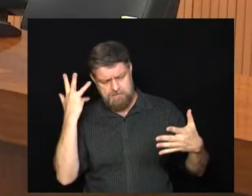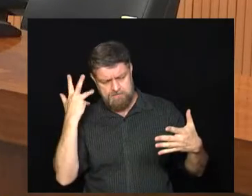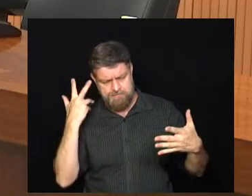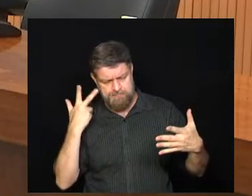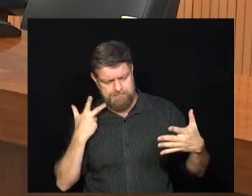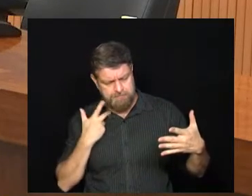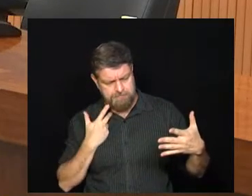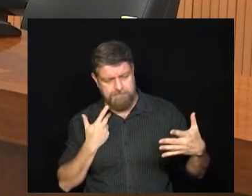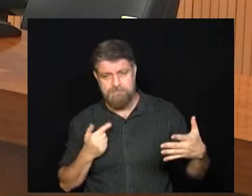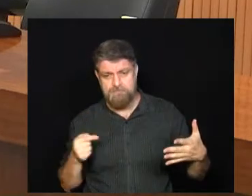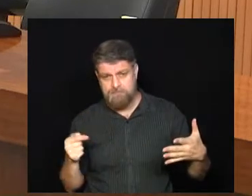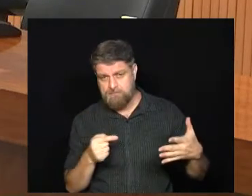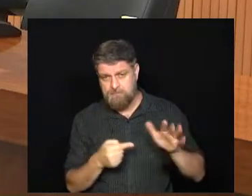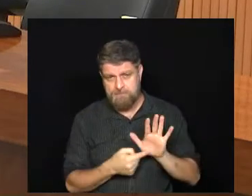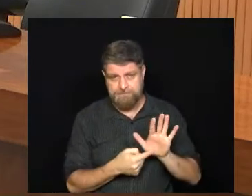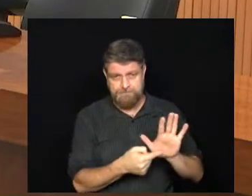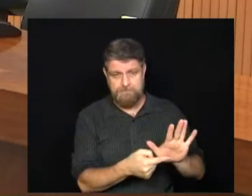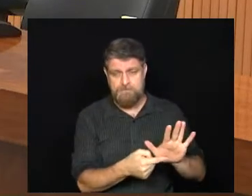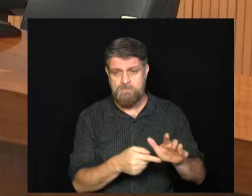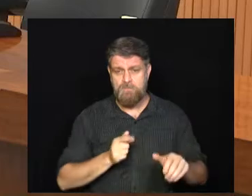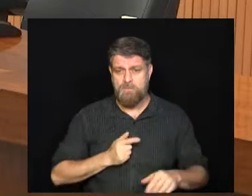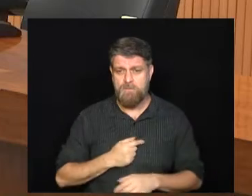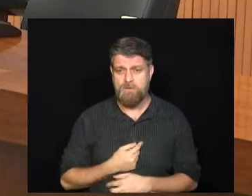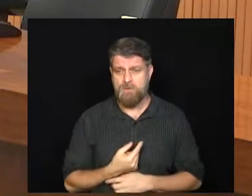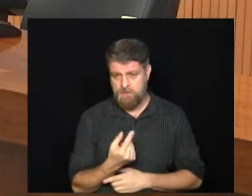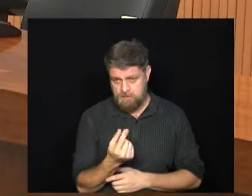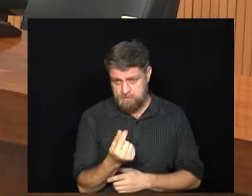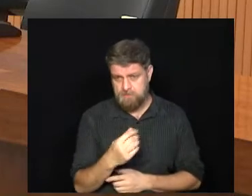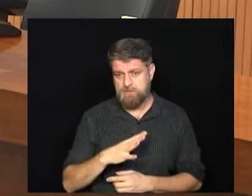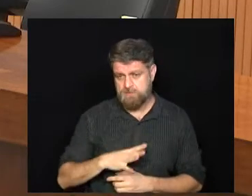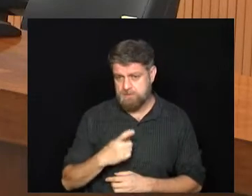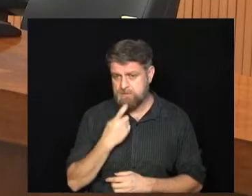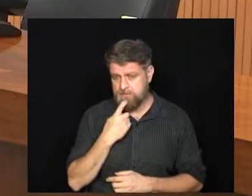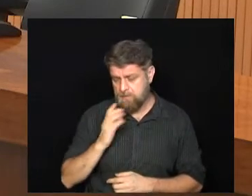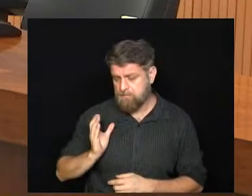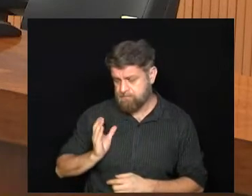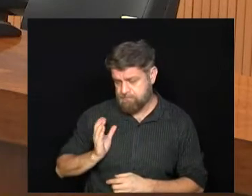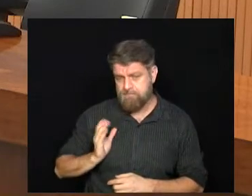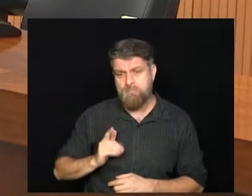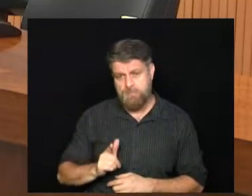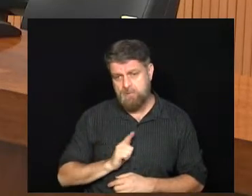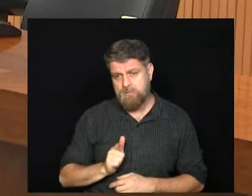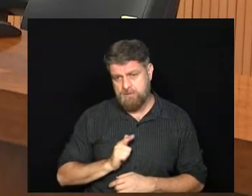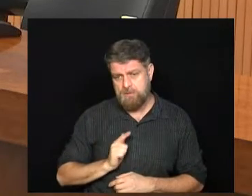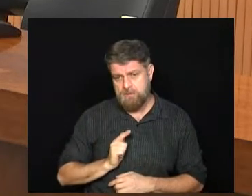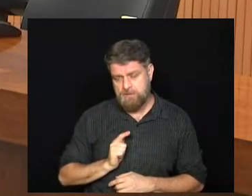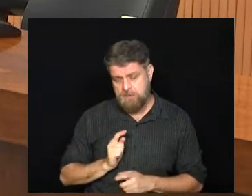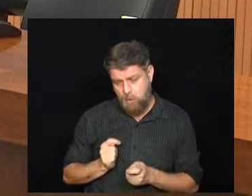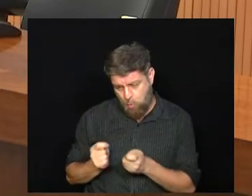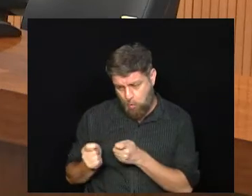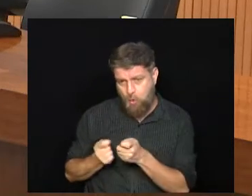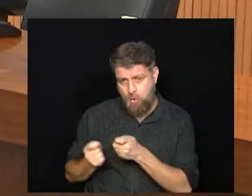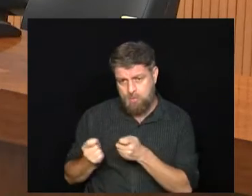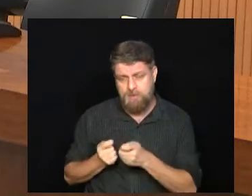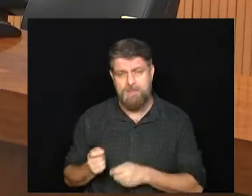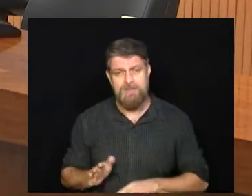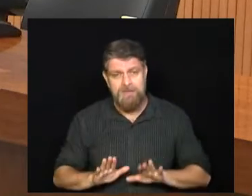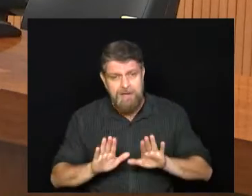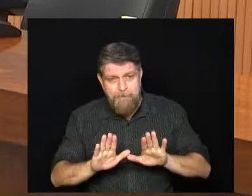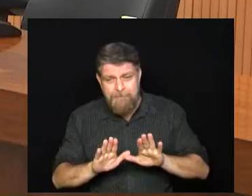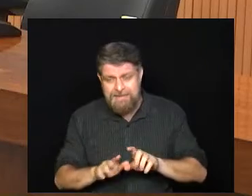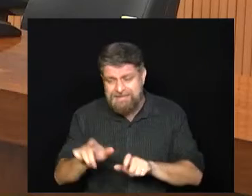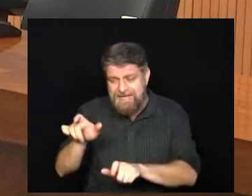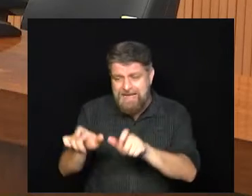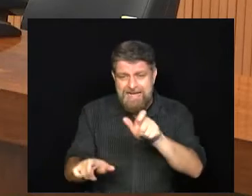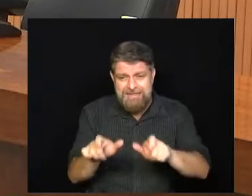isso mostra, embora a situação financeira do município, com toda essa pandemia, está até razoável, controlada, a situação das pessoas